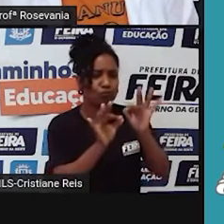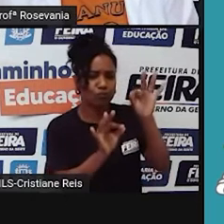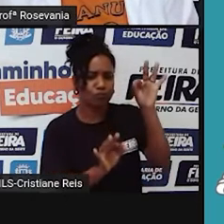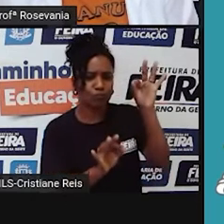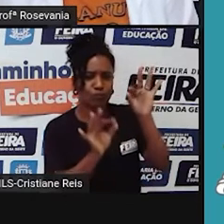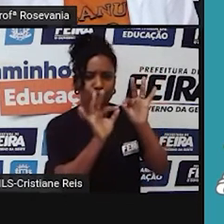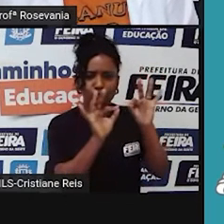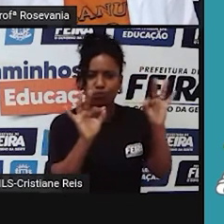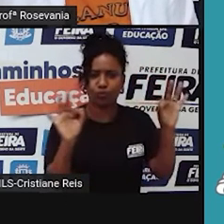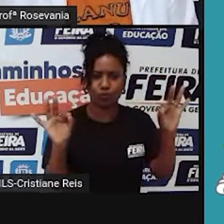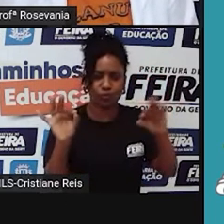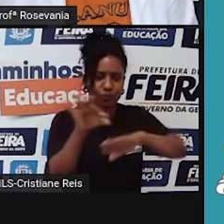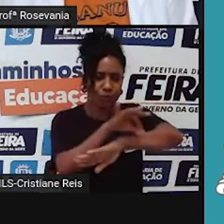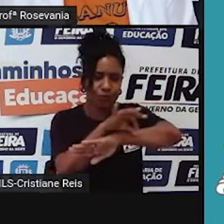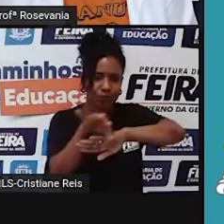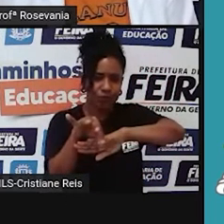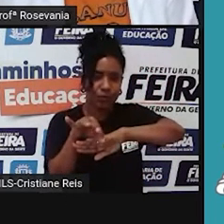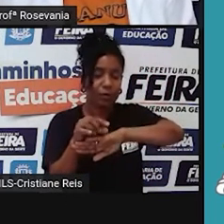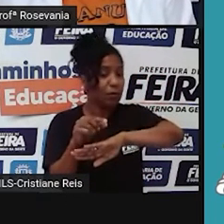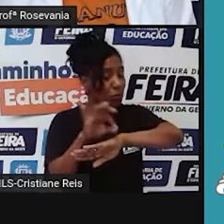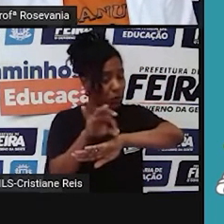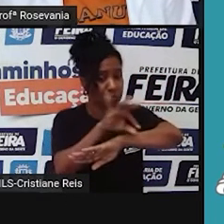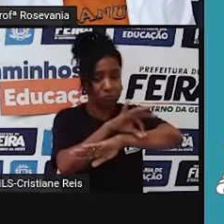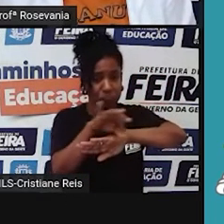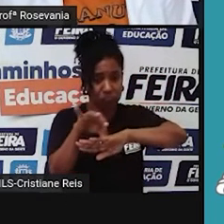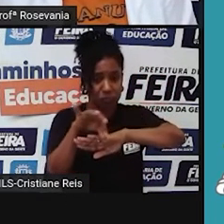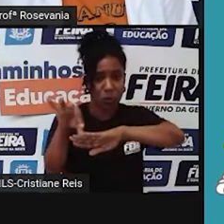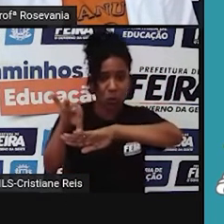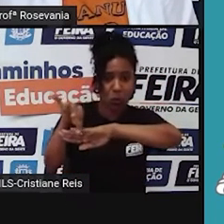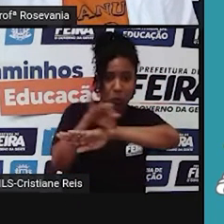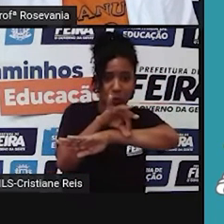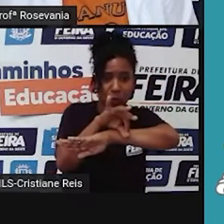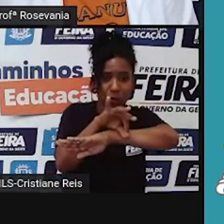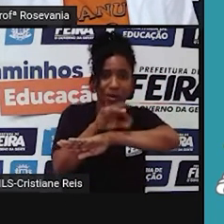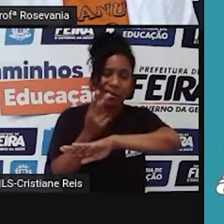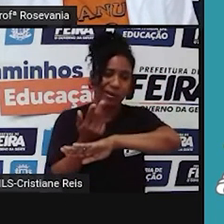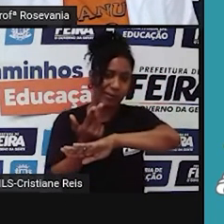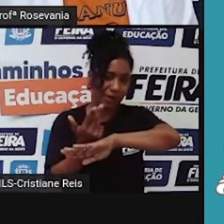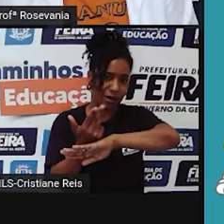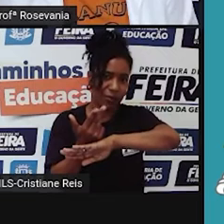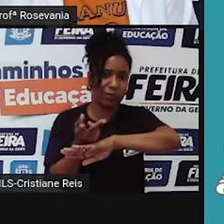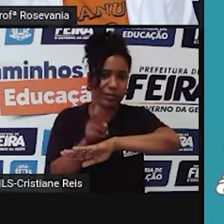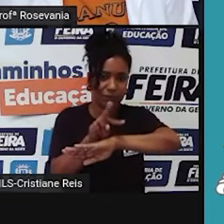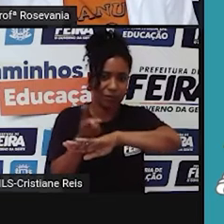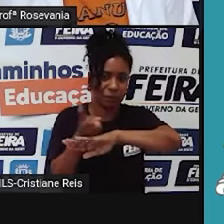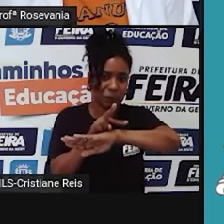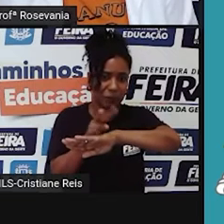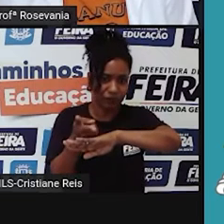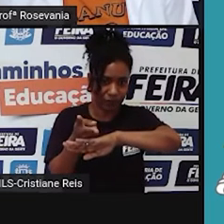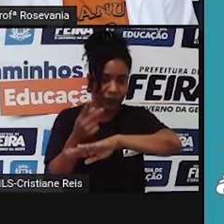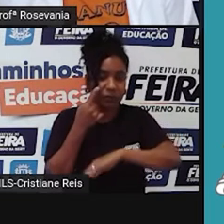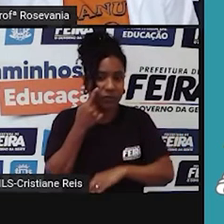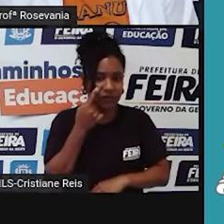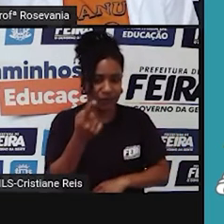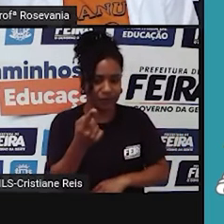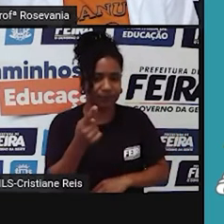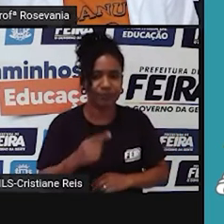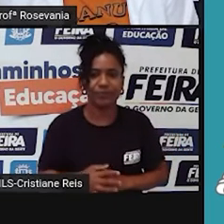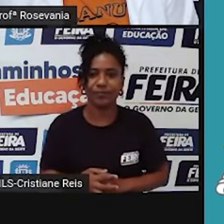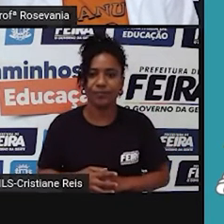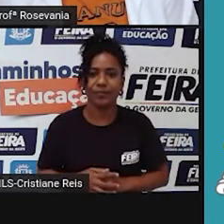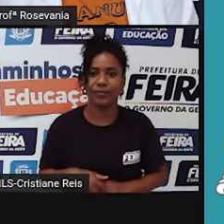ir, né, tanto da esquerda para a direita, como da direita para a esquerda, não importa. Vamos embora entender lá. esses símbolos aqui.